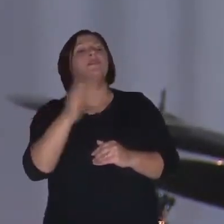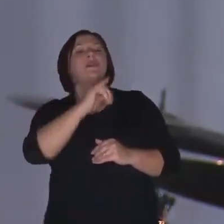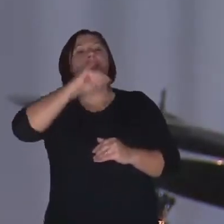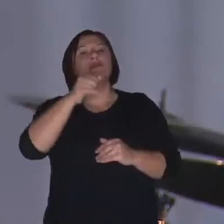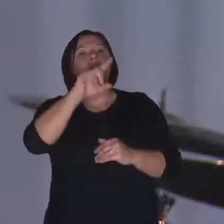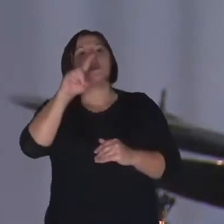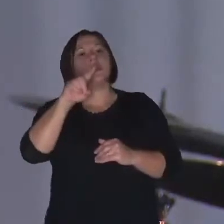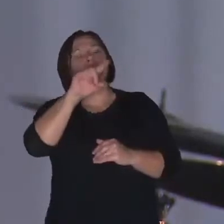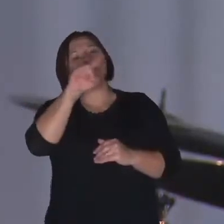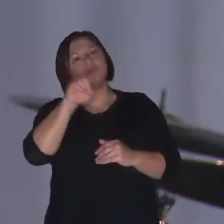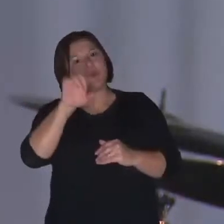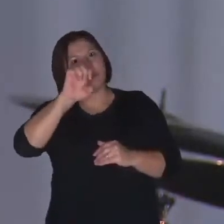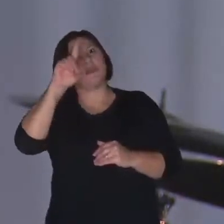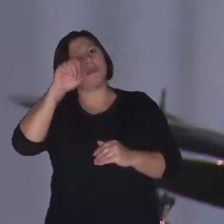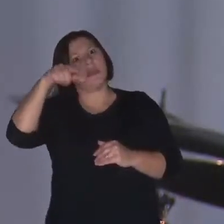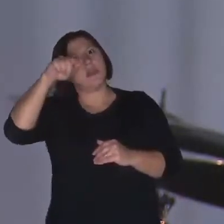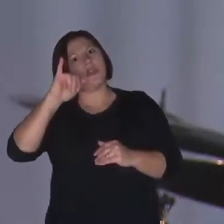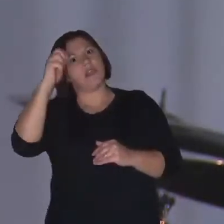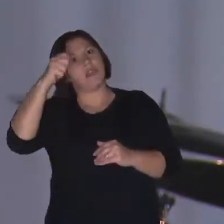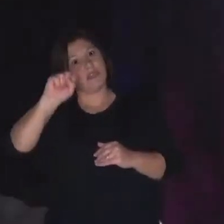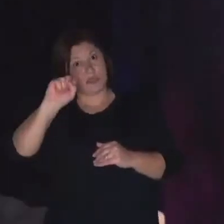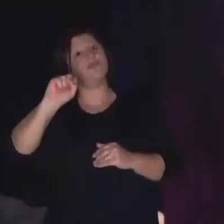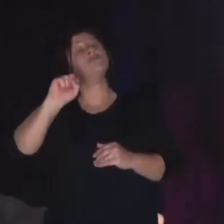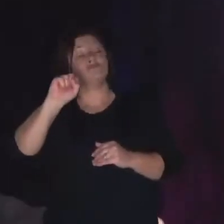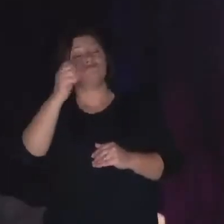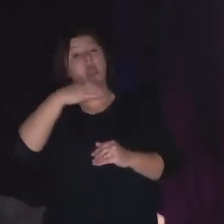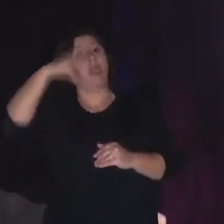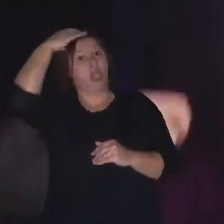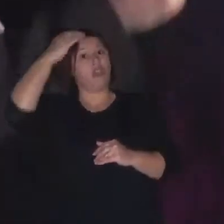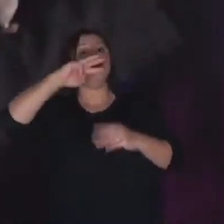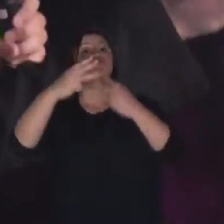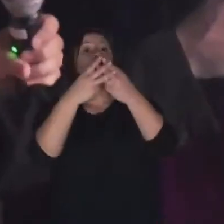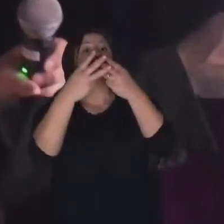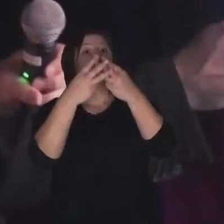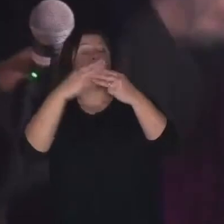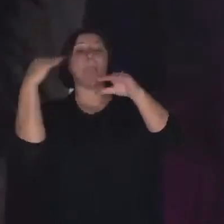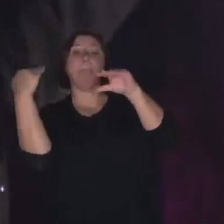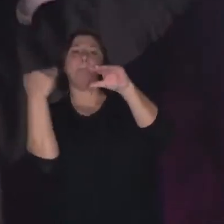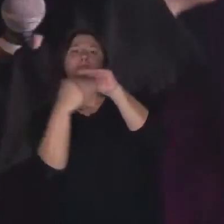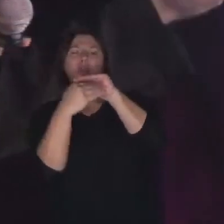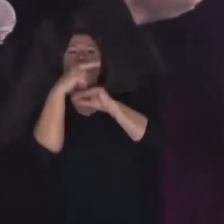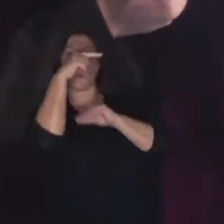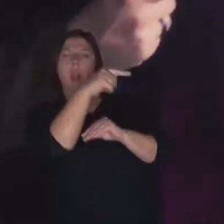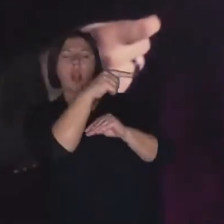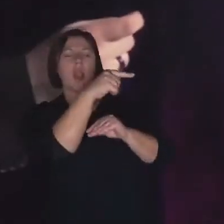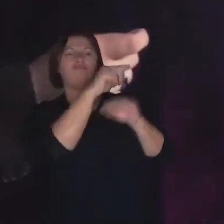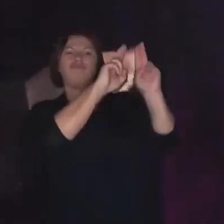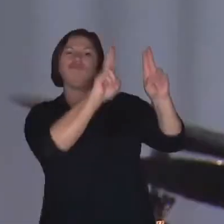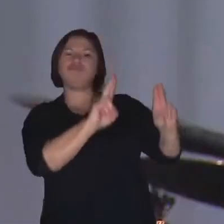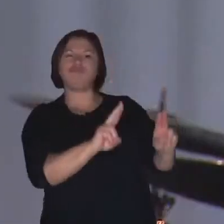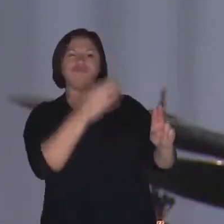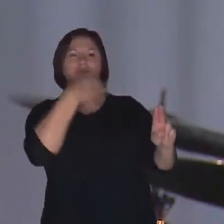Judá, mandou a Nabucodonosor, rei da Babilônia. A carta dizia o seguinte: assim diz o Senhor dos